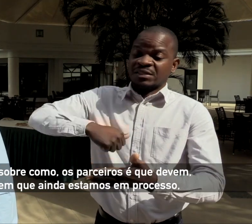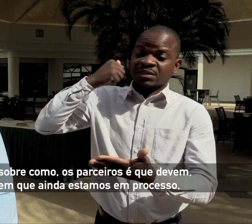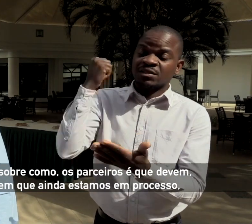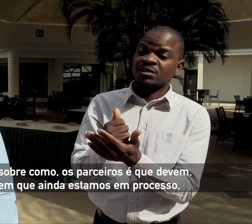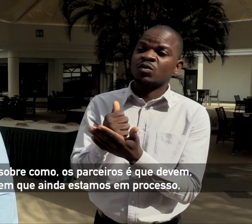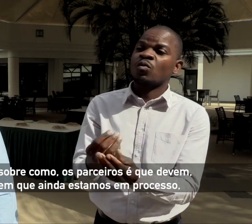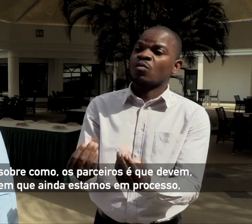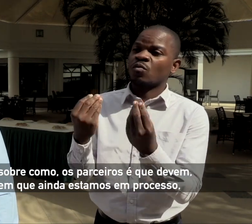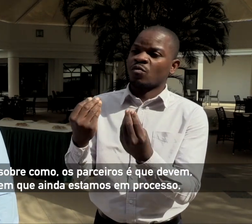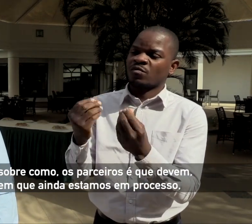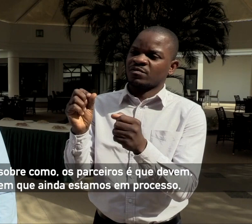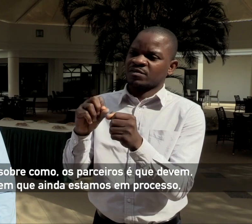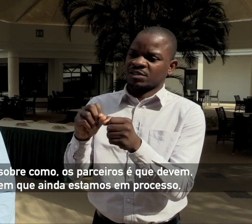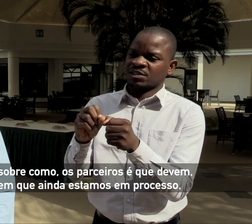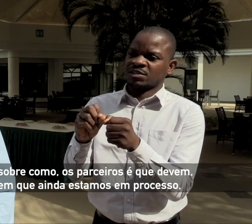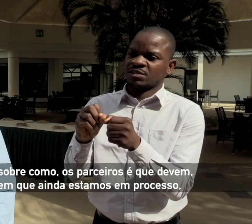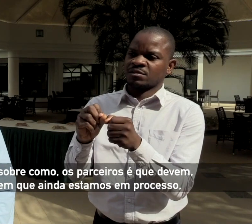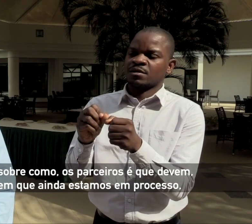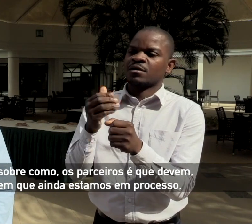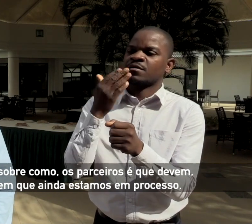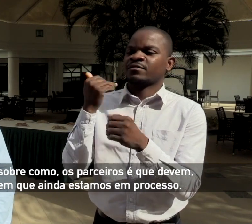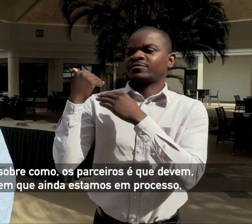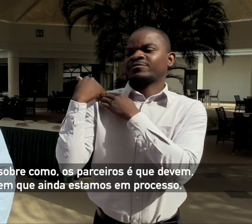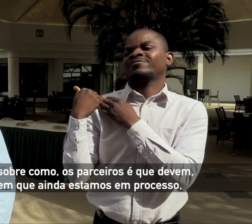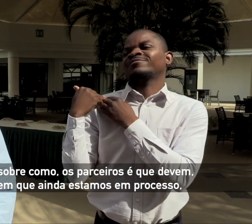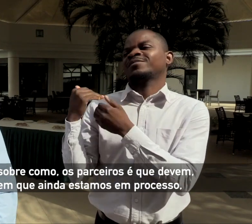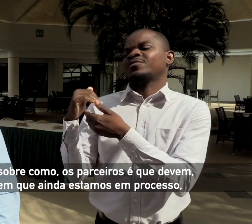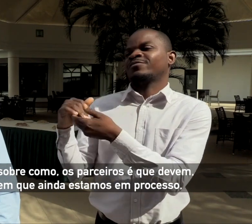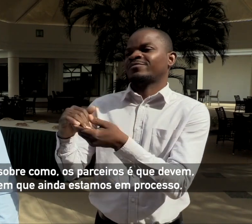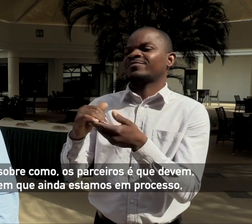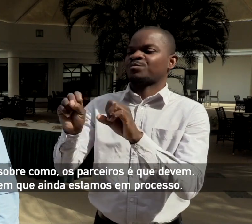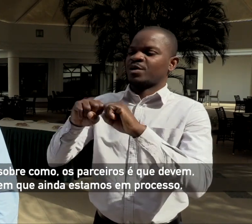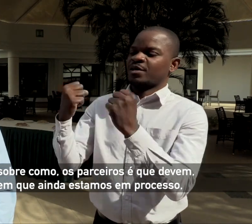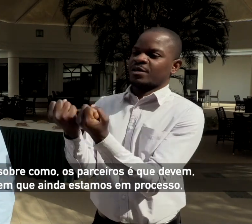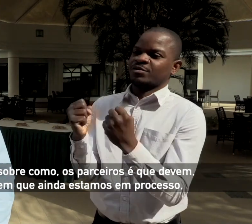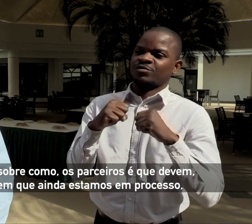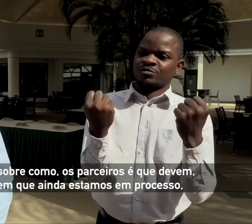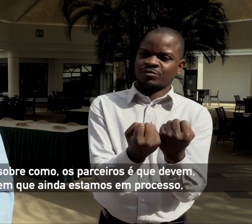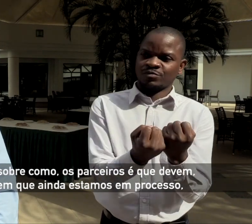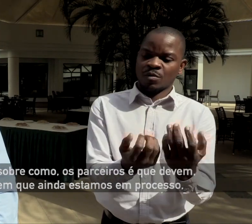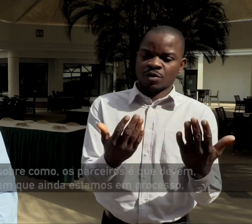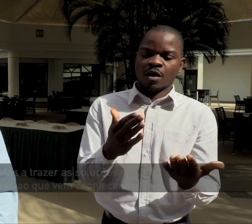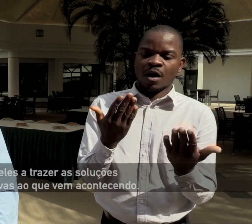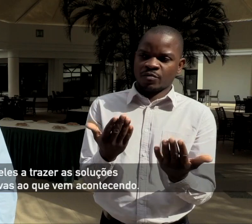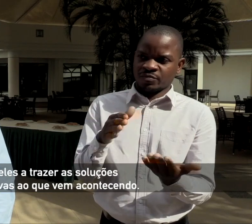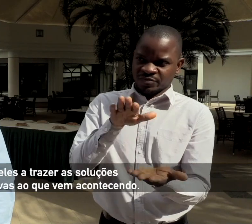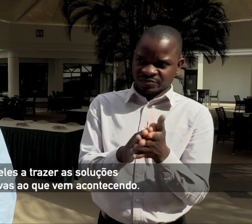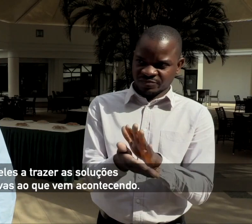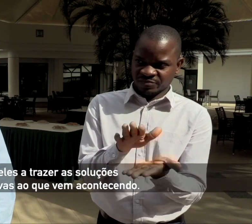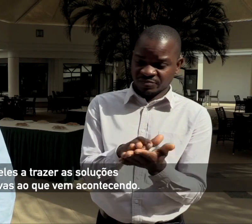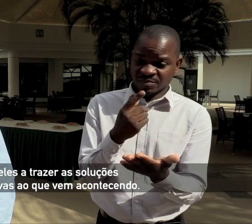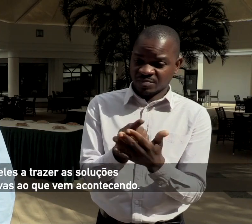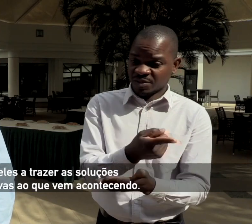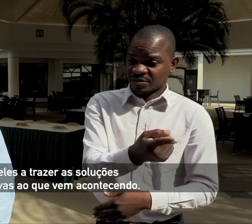parceiros é que devem, neste momento que ainda estamos em processo, serem